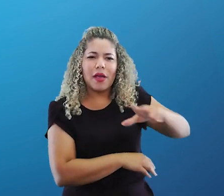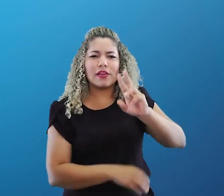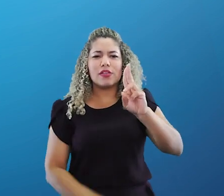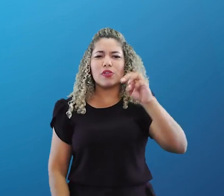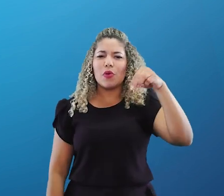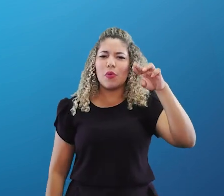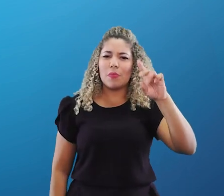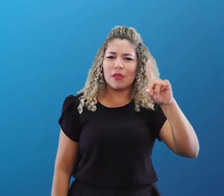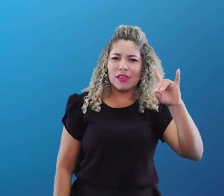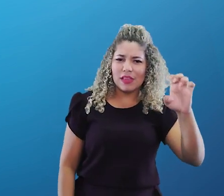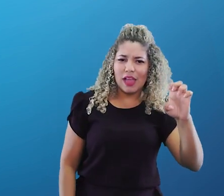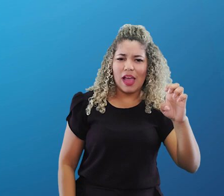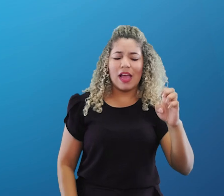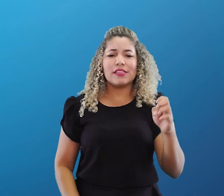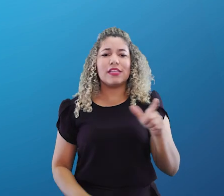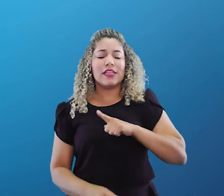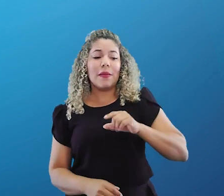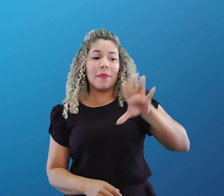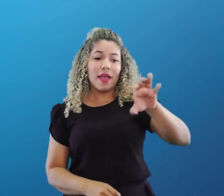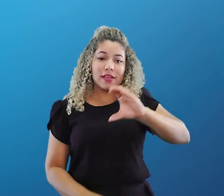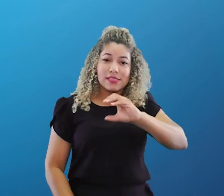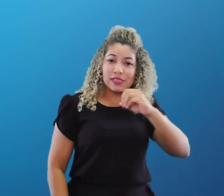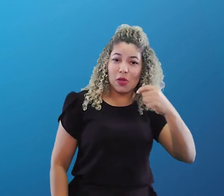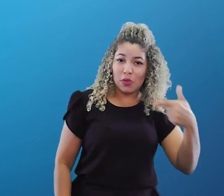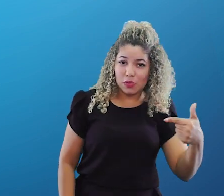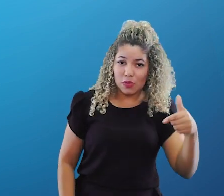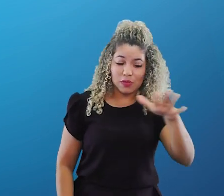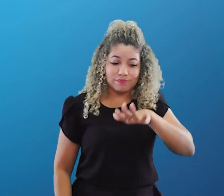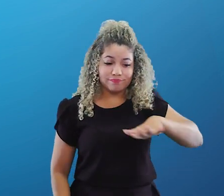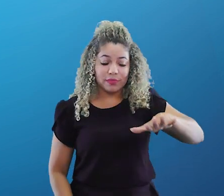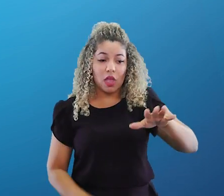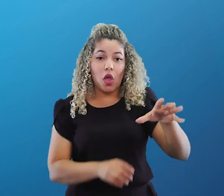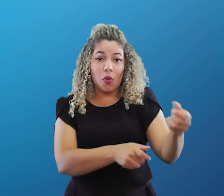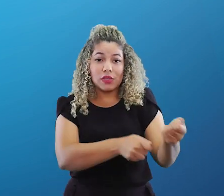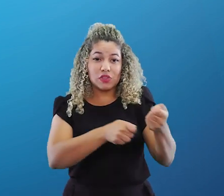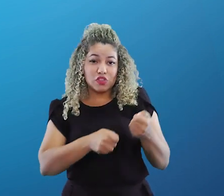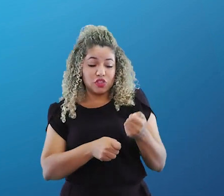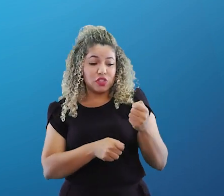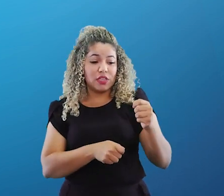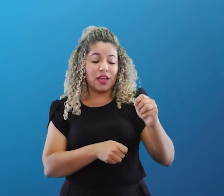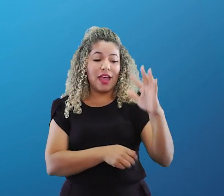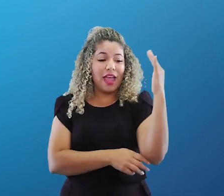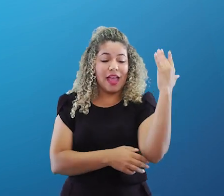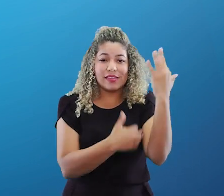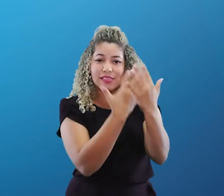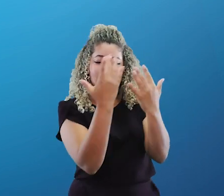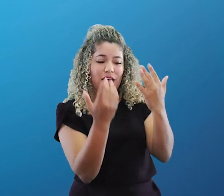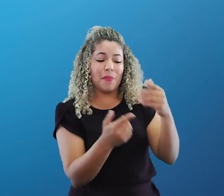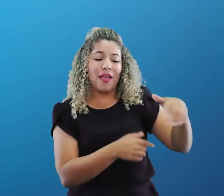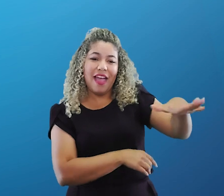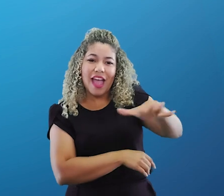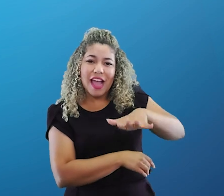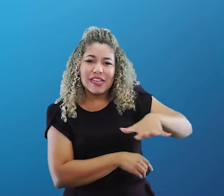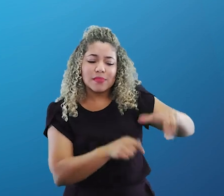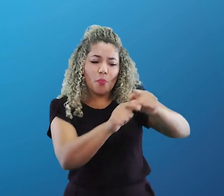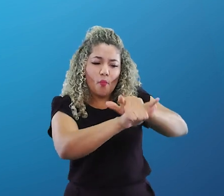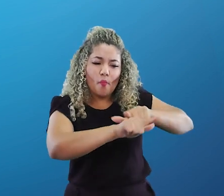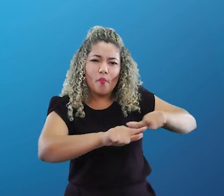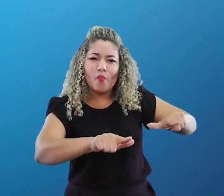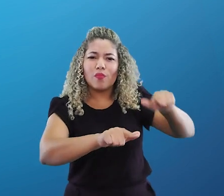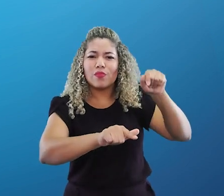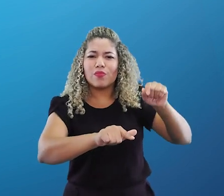de sequestro de dióxido de carbono em áreas florestais. Quando há remoção dessa vegetação nativa, nós temos uma região ali